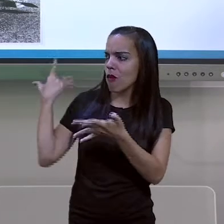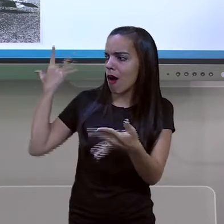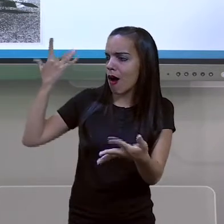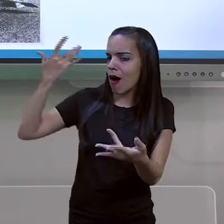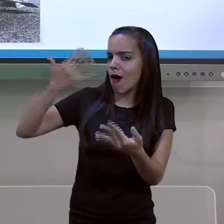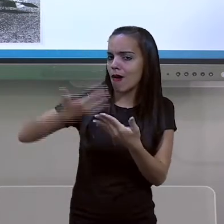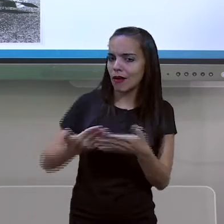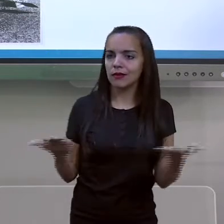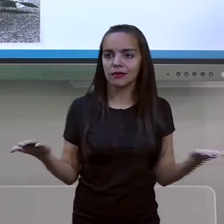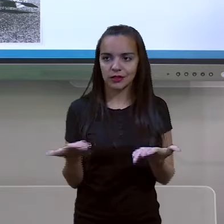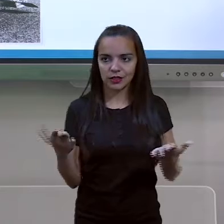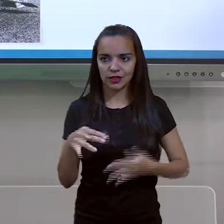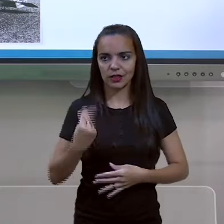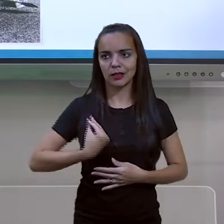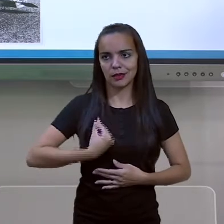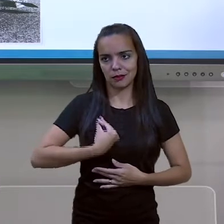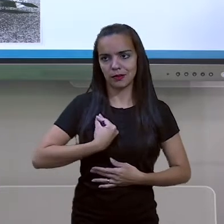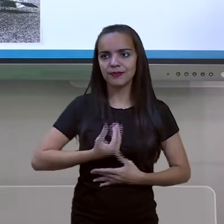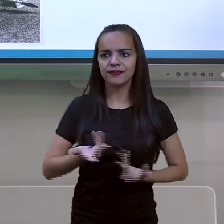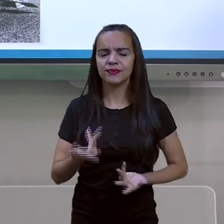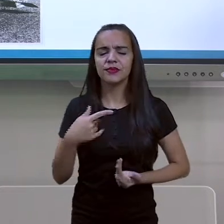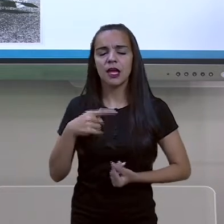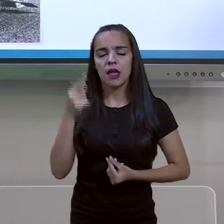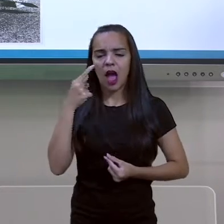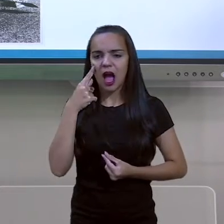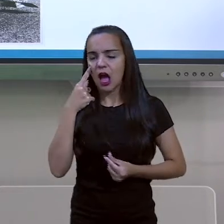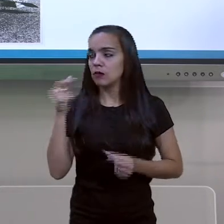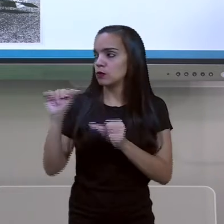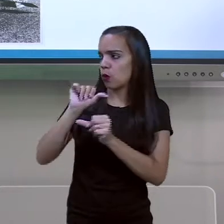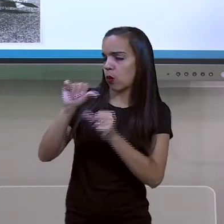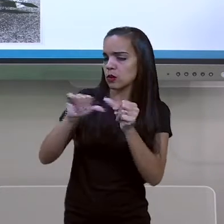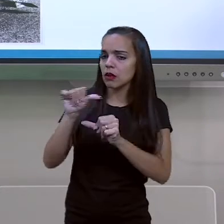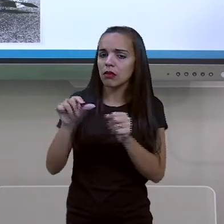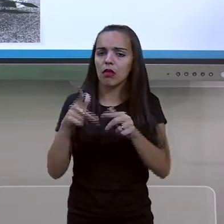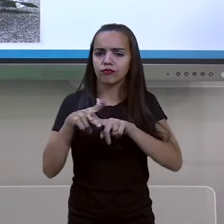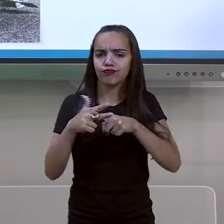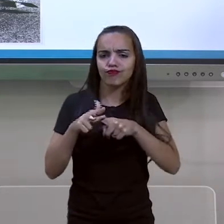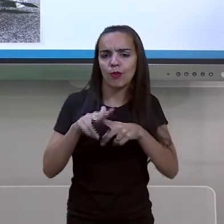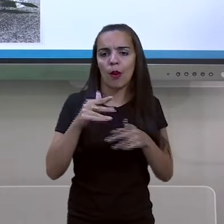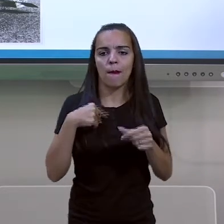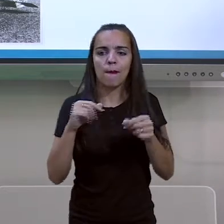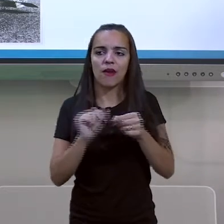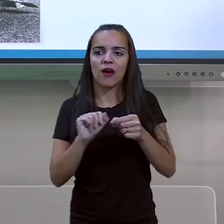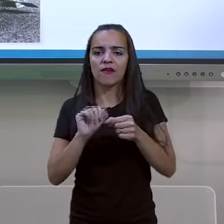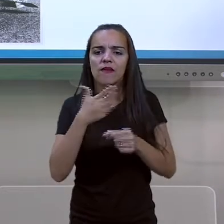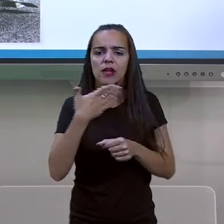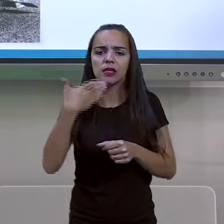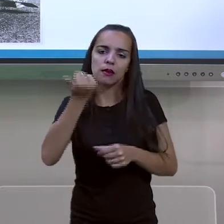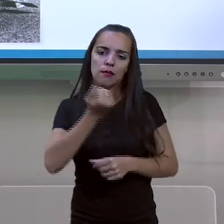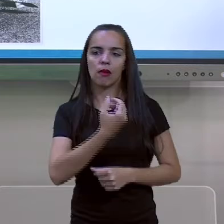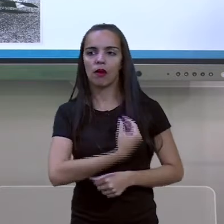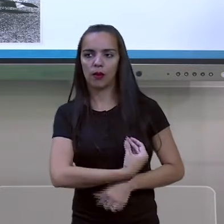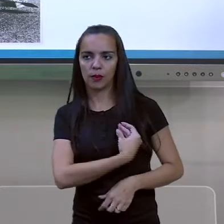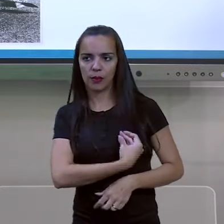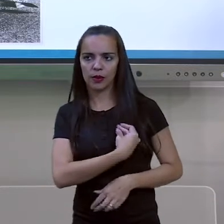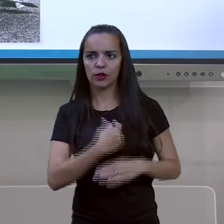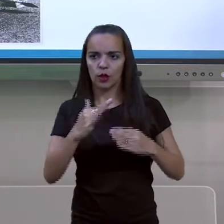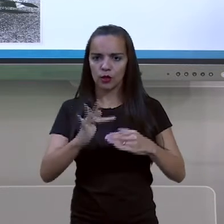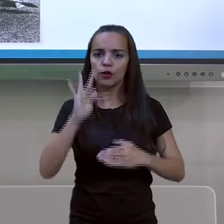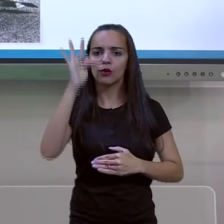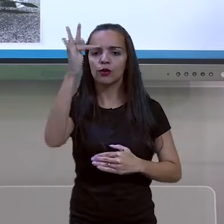consigo compreender melhor e fazer melhor o meu presente, e o